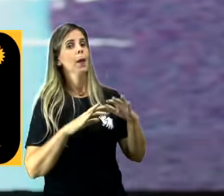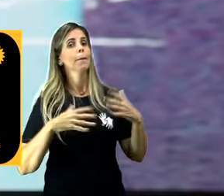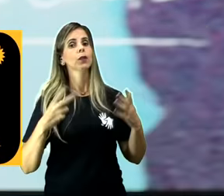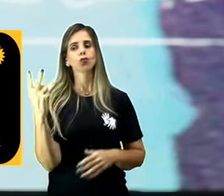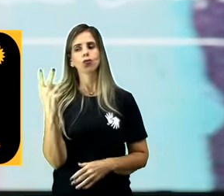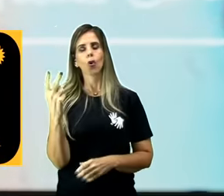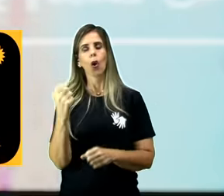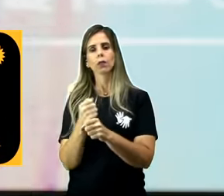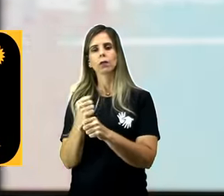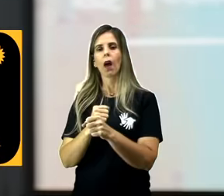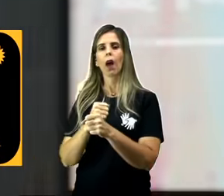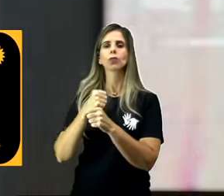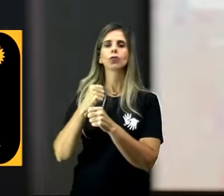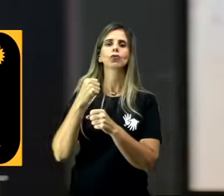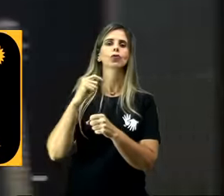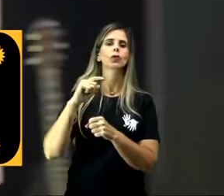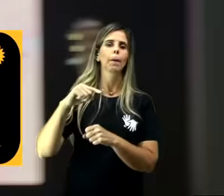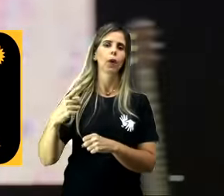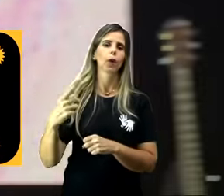aqui, ó.